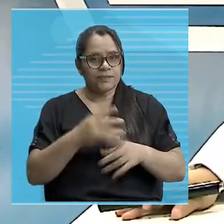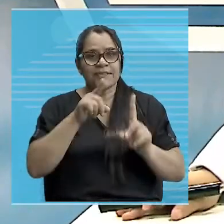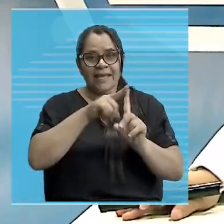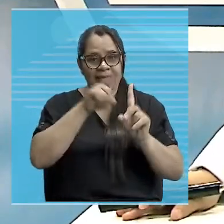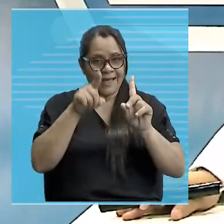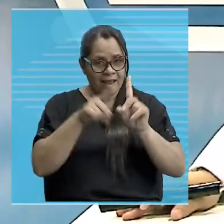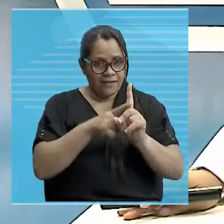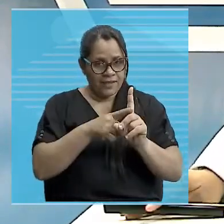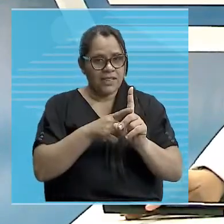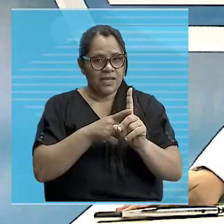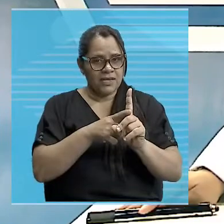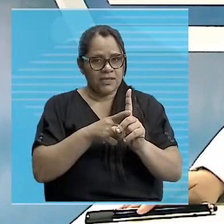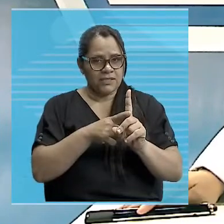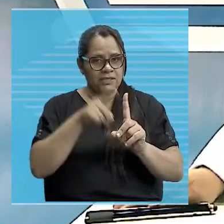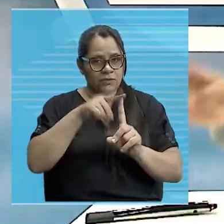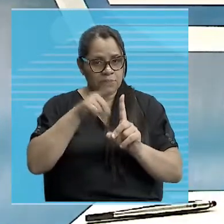engravidar.